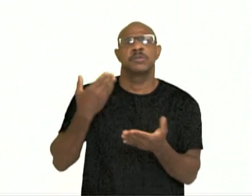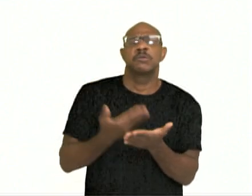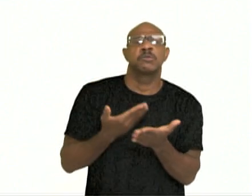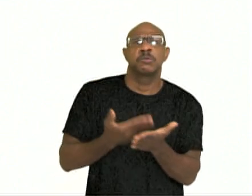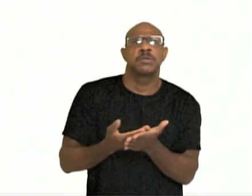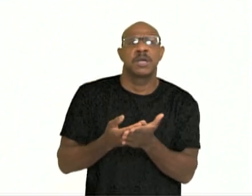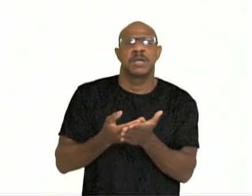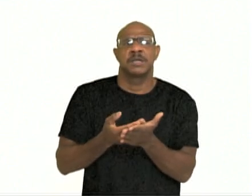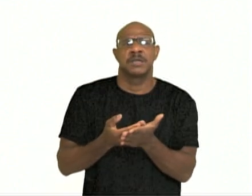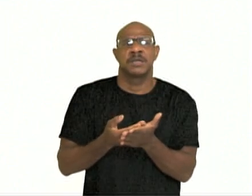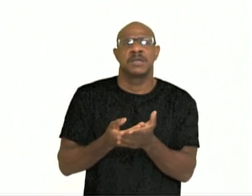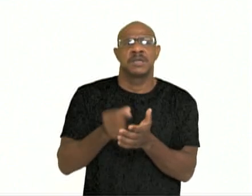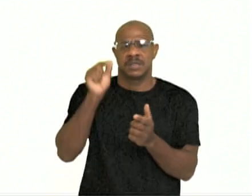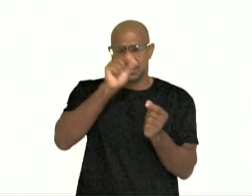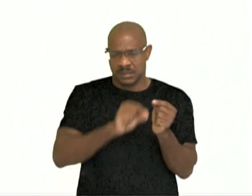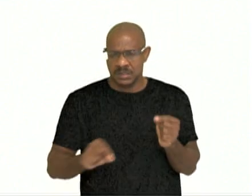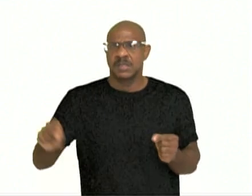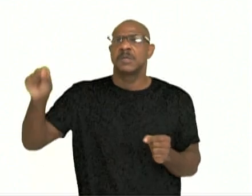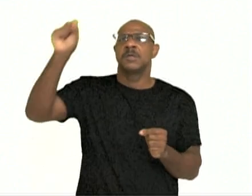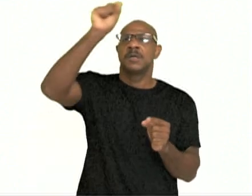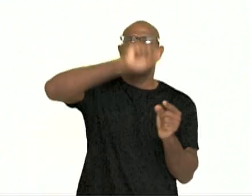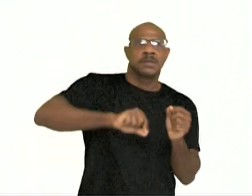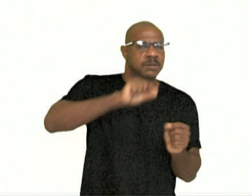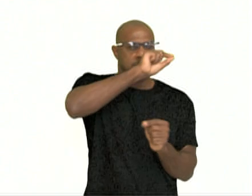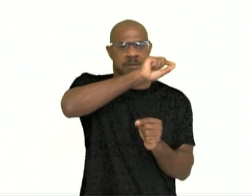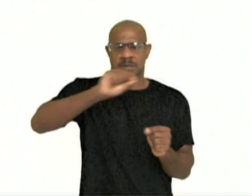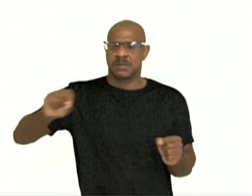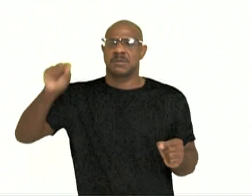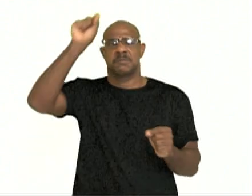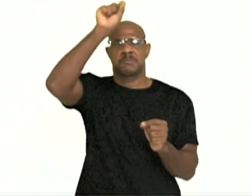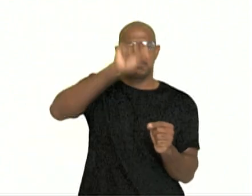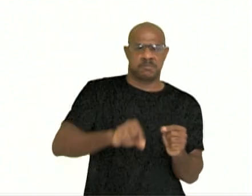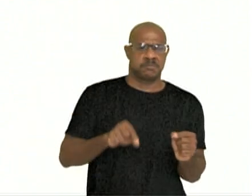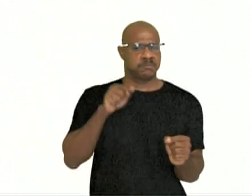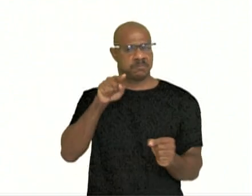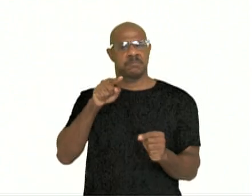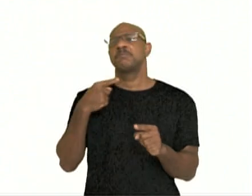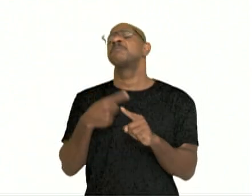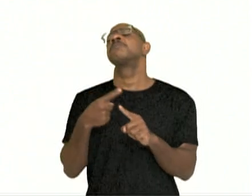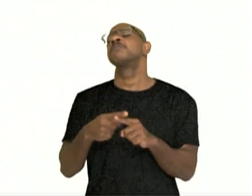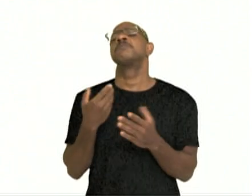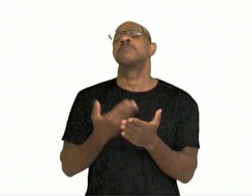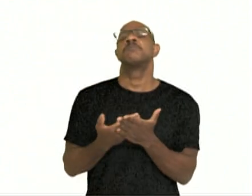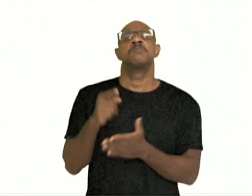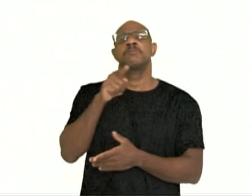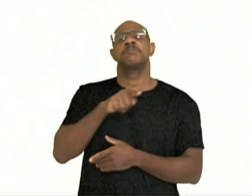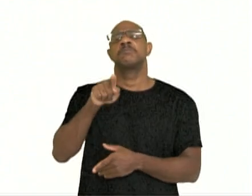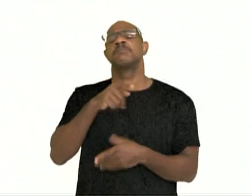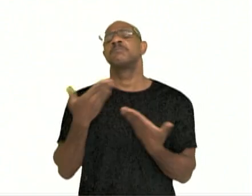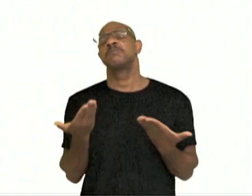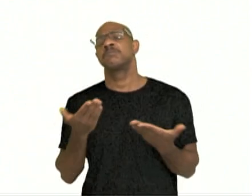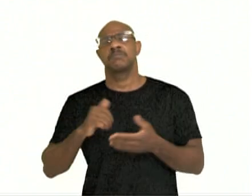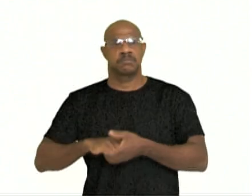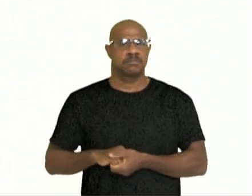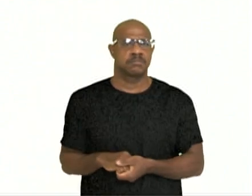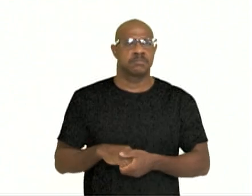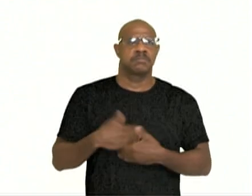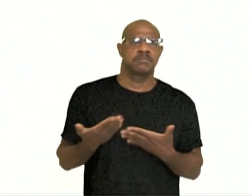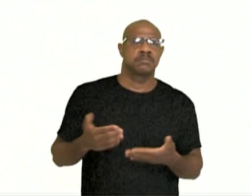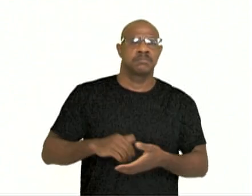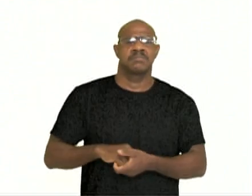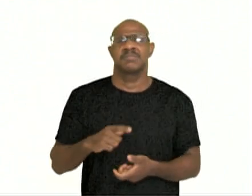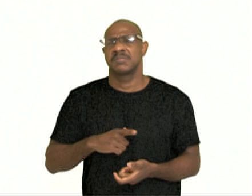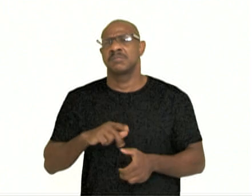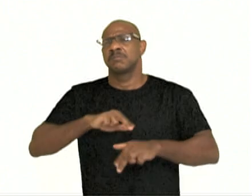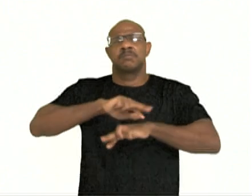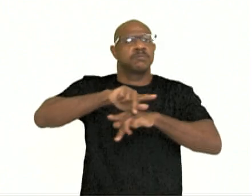trigonometria. Vocês já viram em outros momentos, em outras aulas, que a trigonometria ela está presente em muitos fenômenos